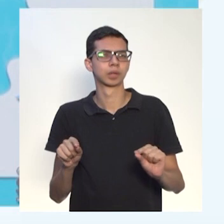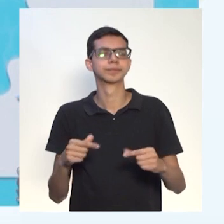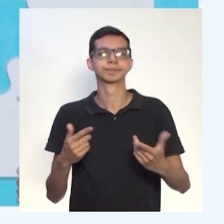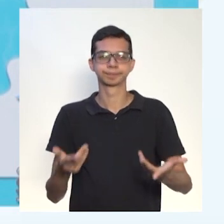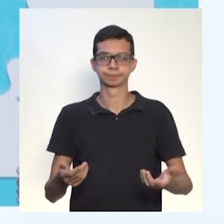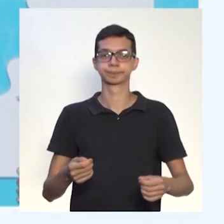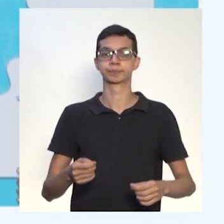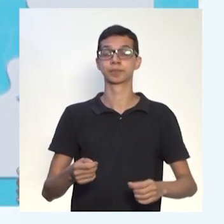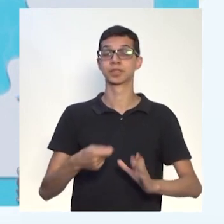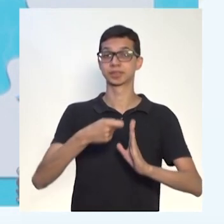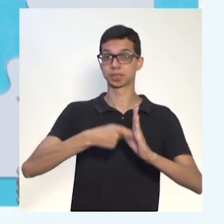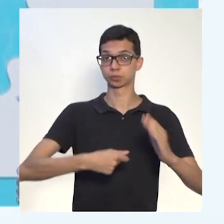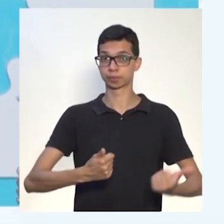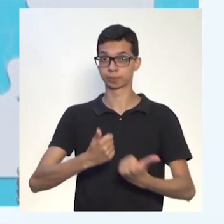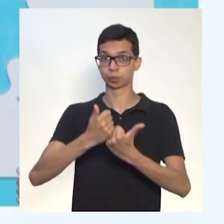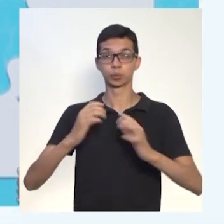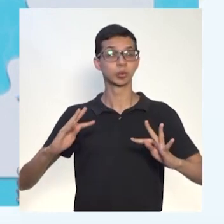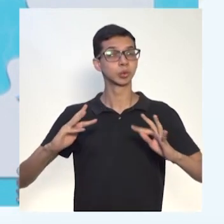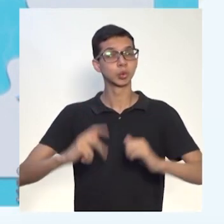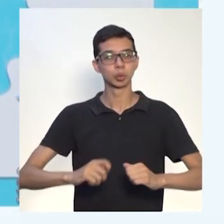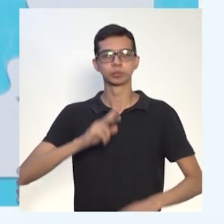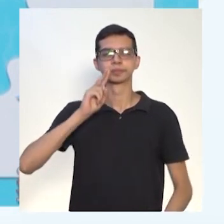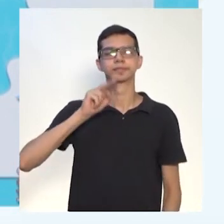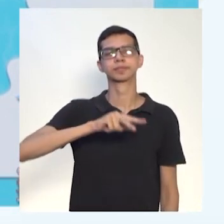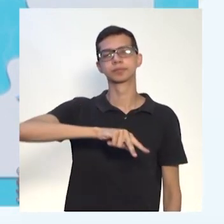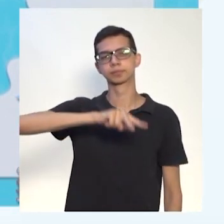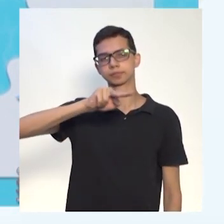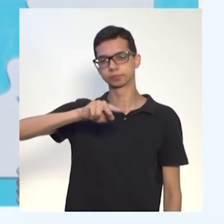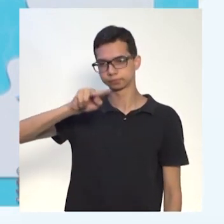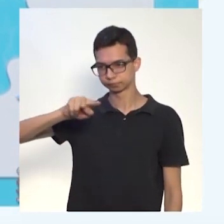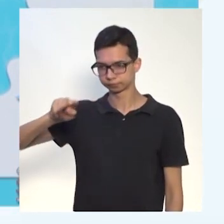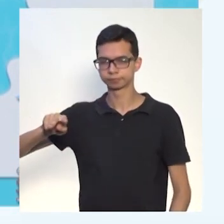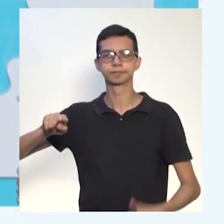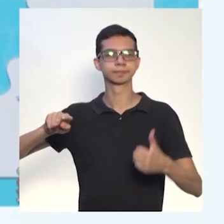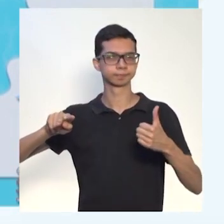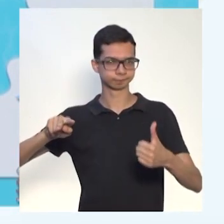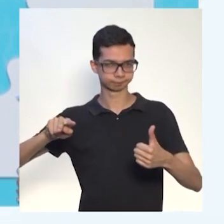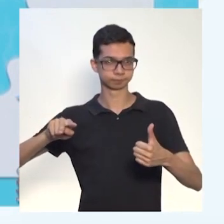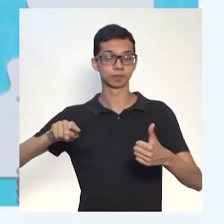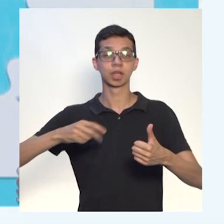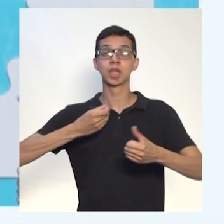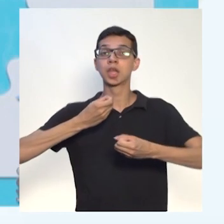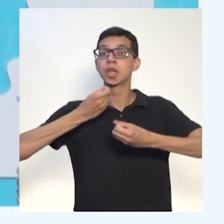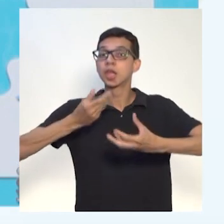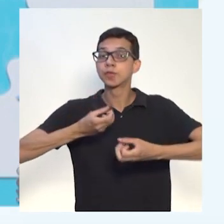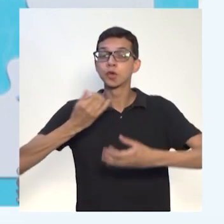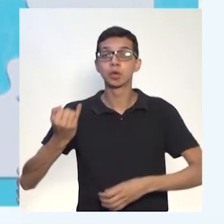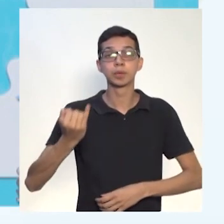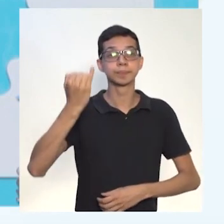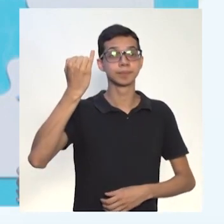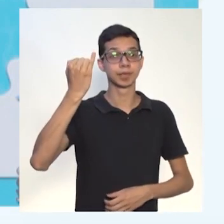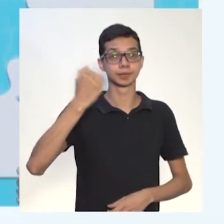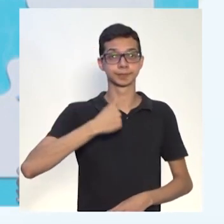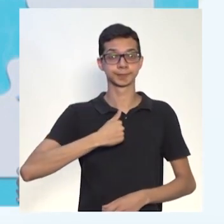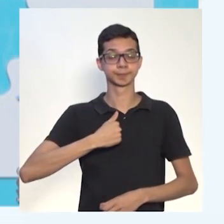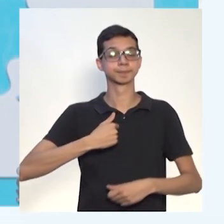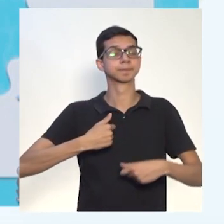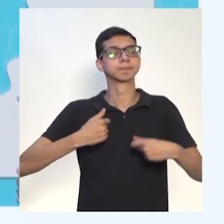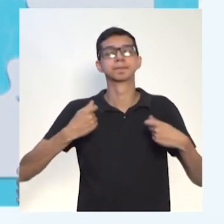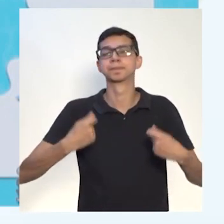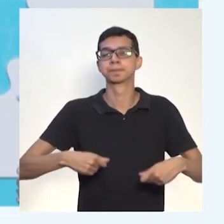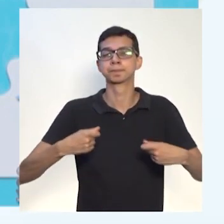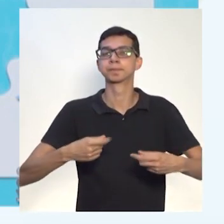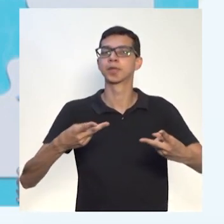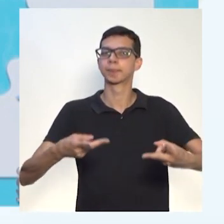apoio e vou destacar informações importantes que podem me ajudar nos